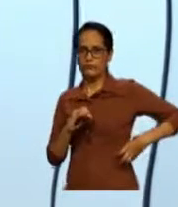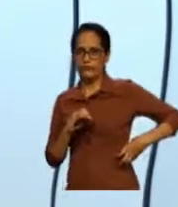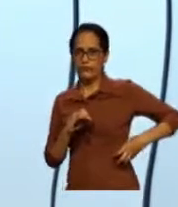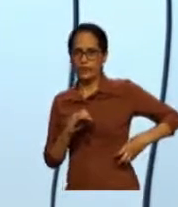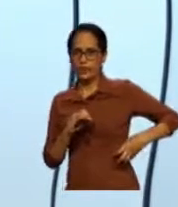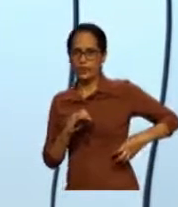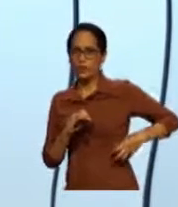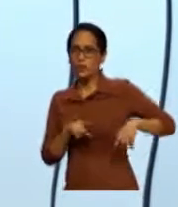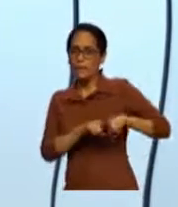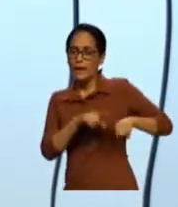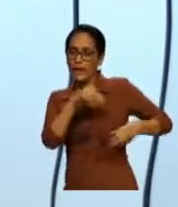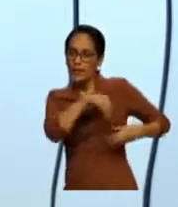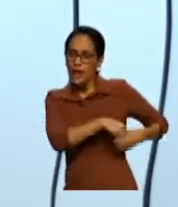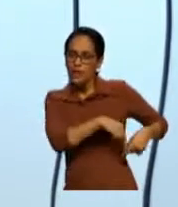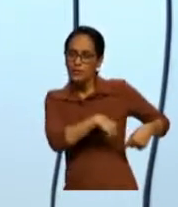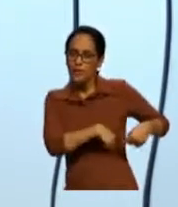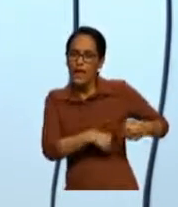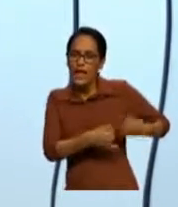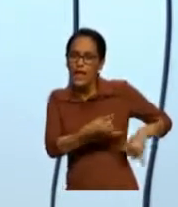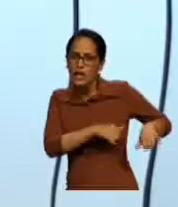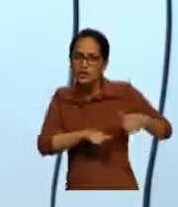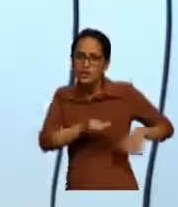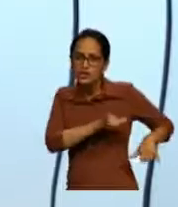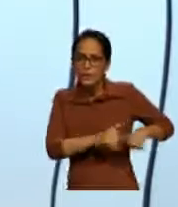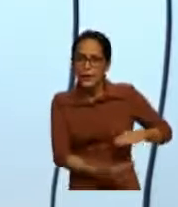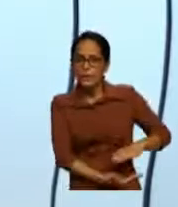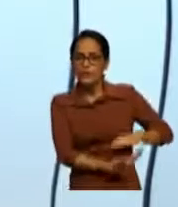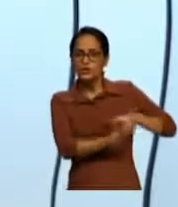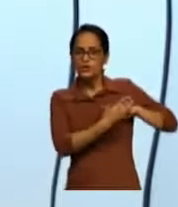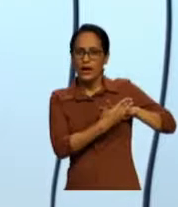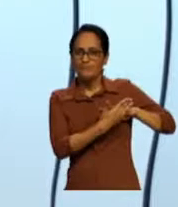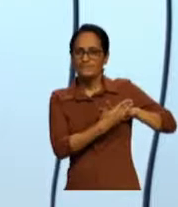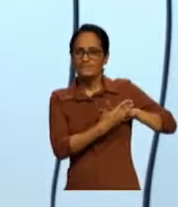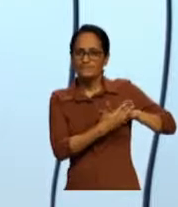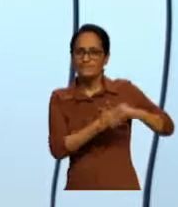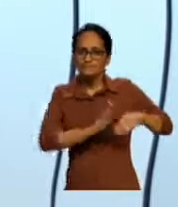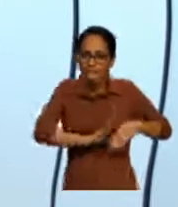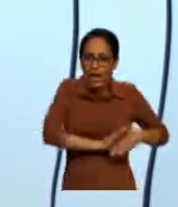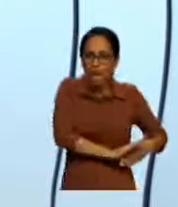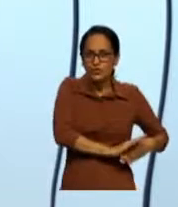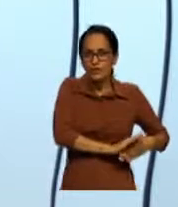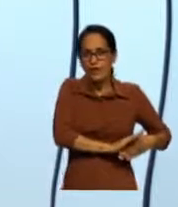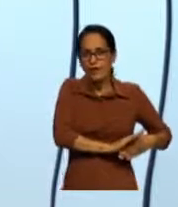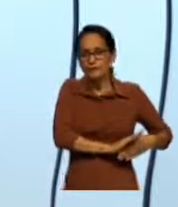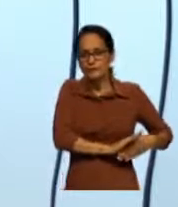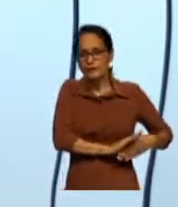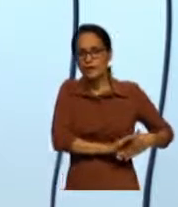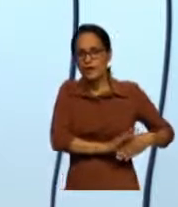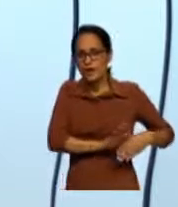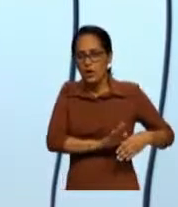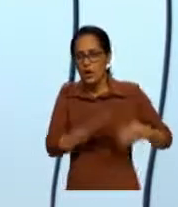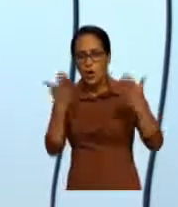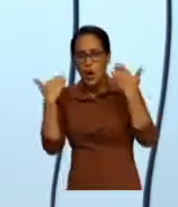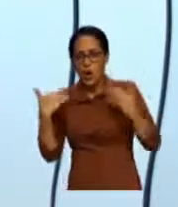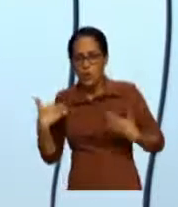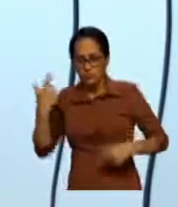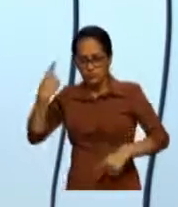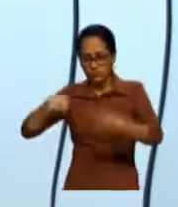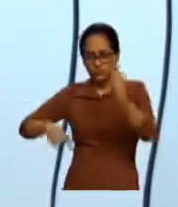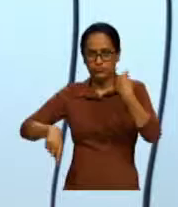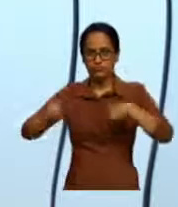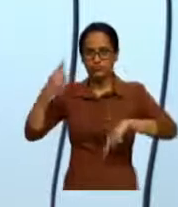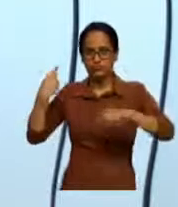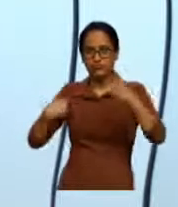uma reservinha energética lá de glicogênio. Uma parte vai para o fígado, outra parte vai para o corpo. Feito